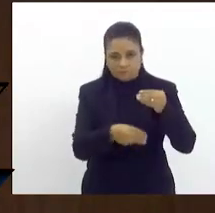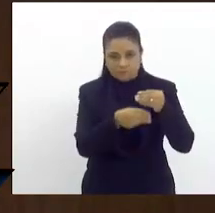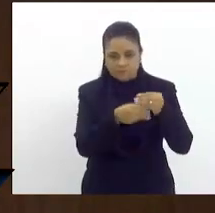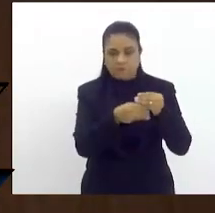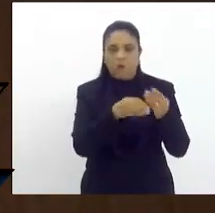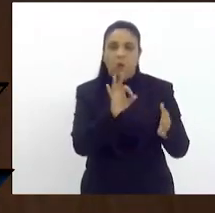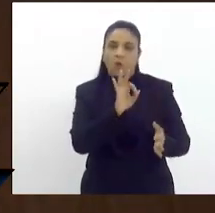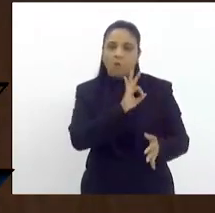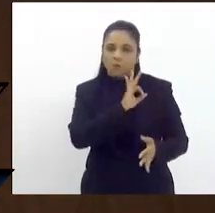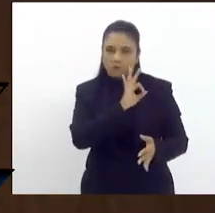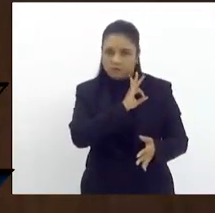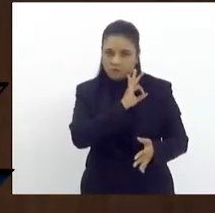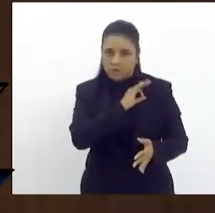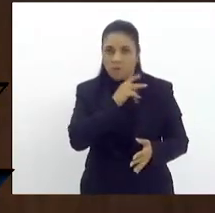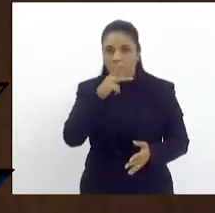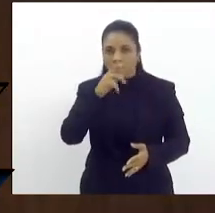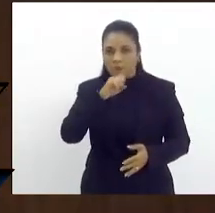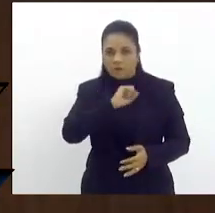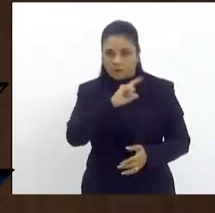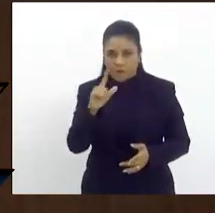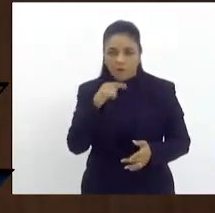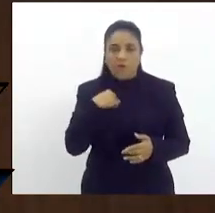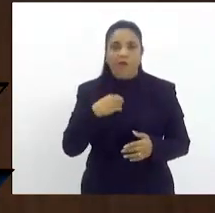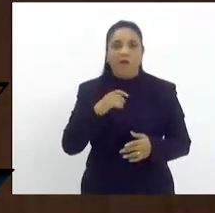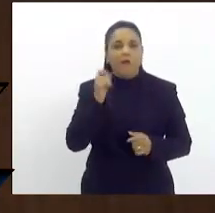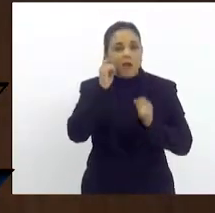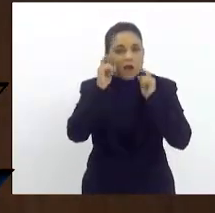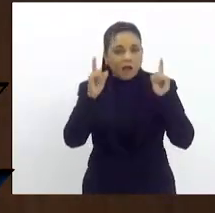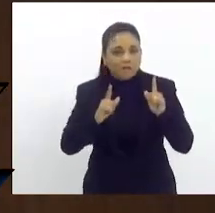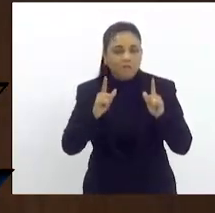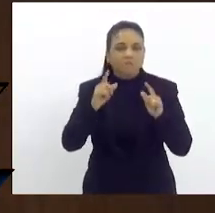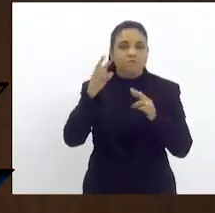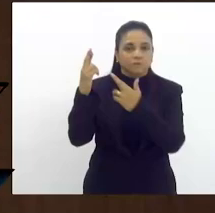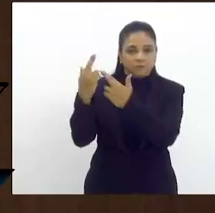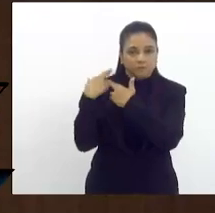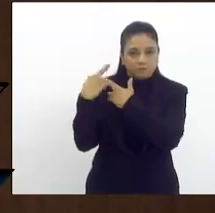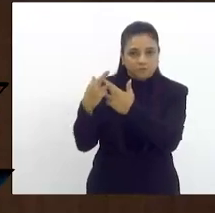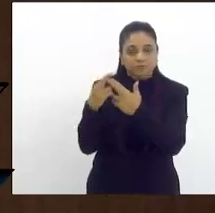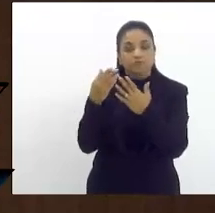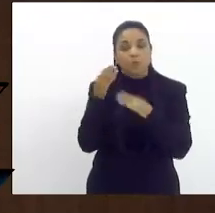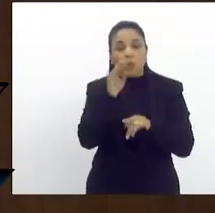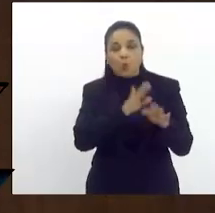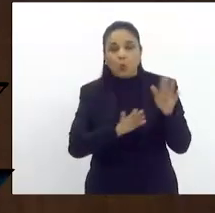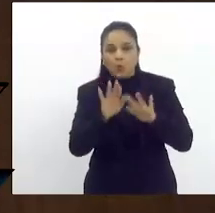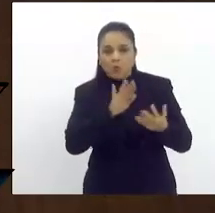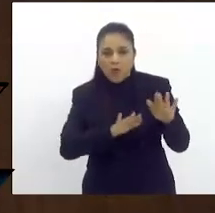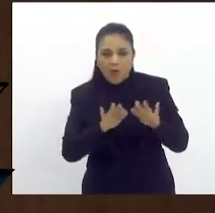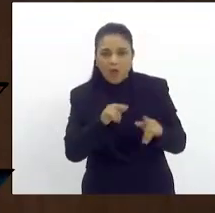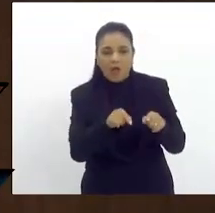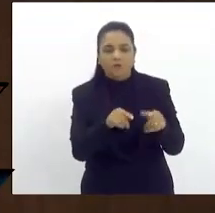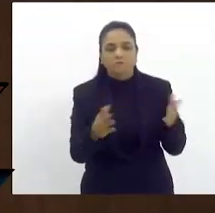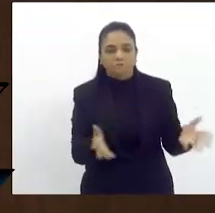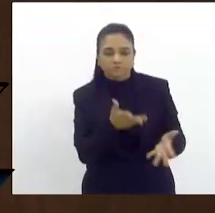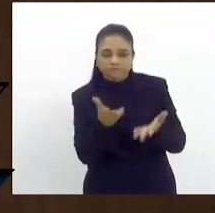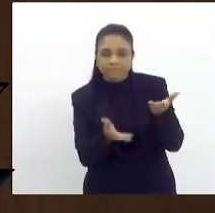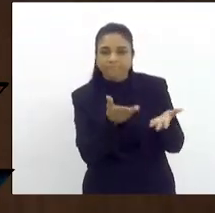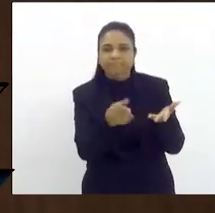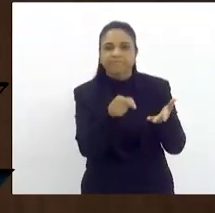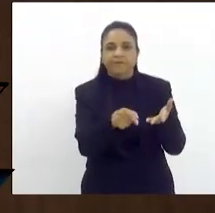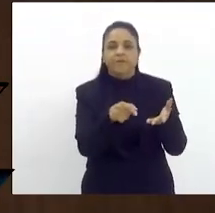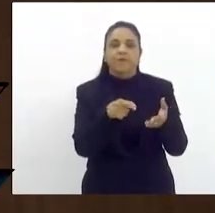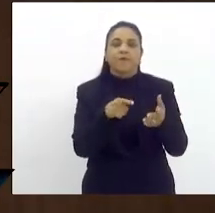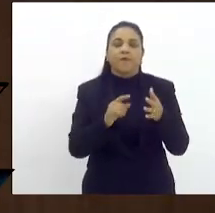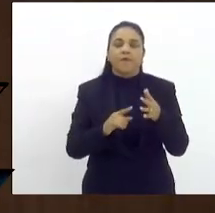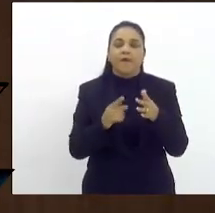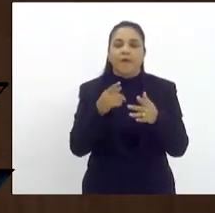aproveito para alertar os pais e mães irresponsáveis pelos cuidados de pessoas com deficiências pessoas com doenças raras ao buscarem